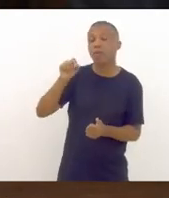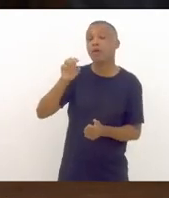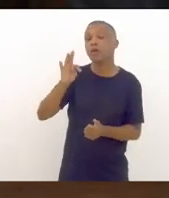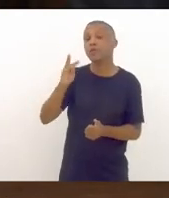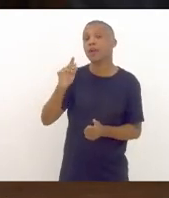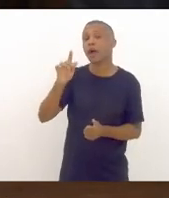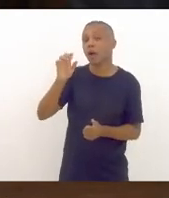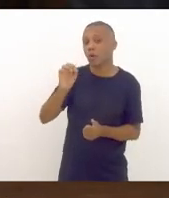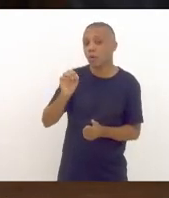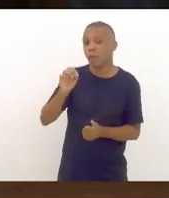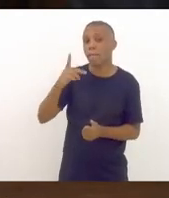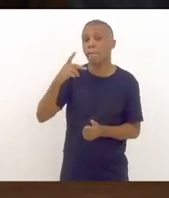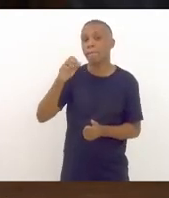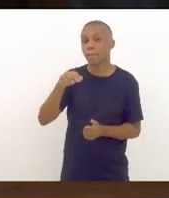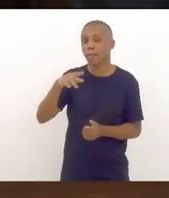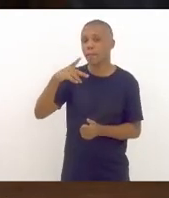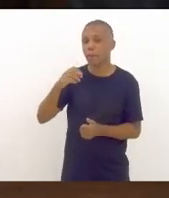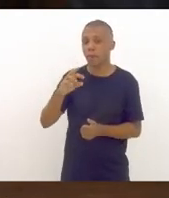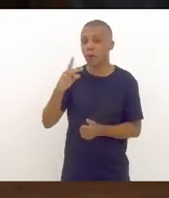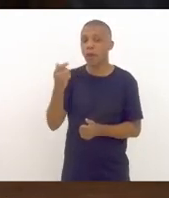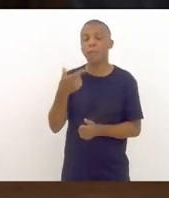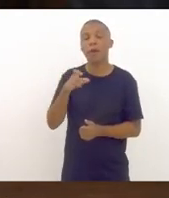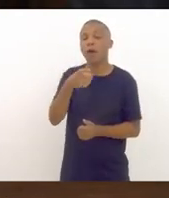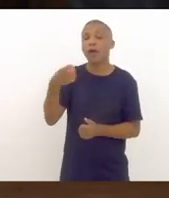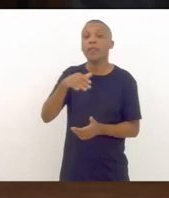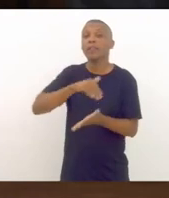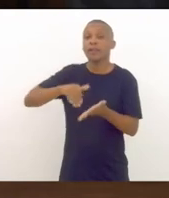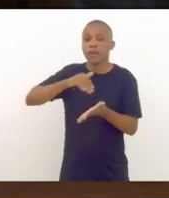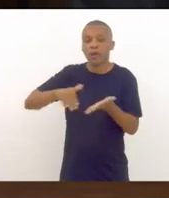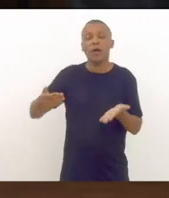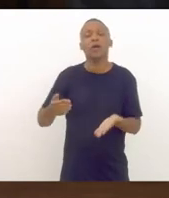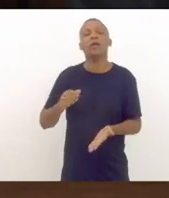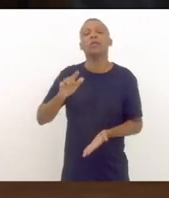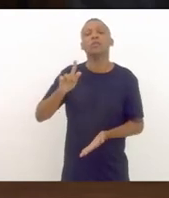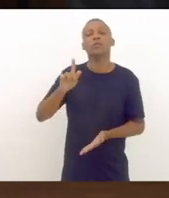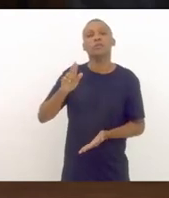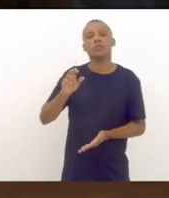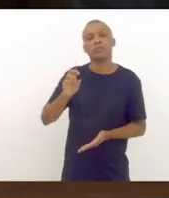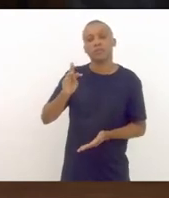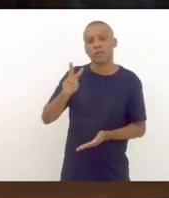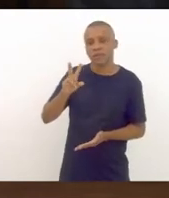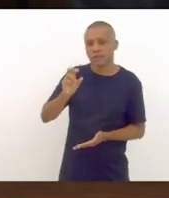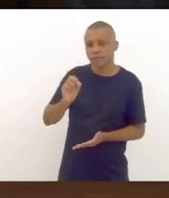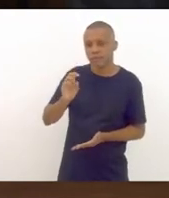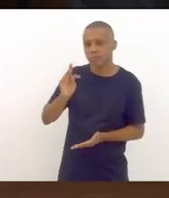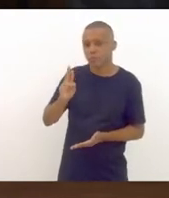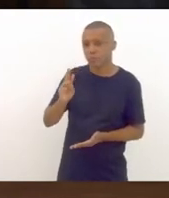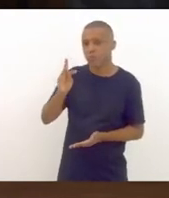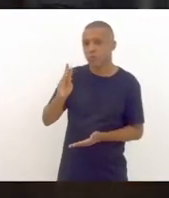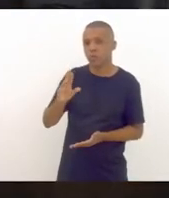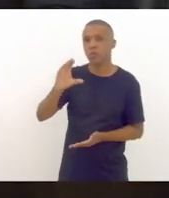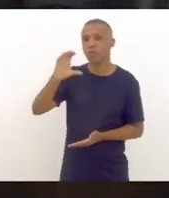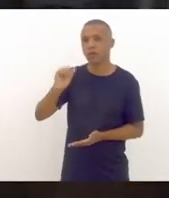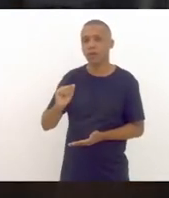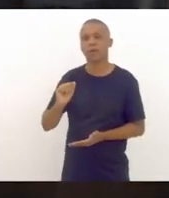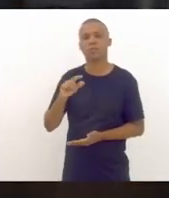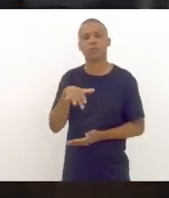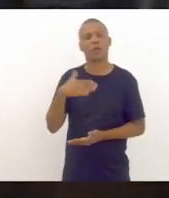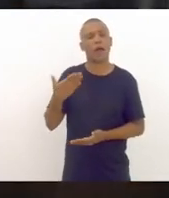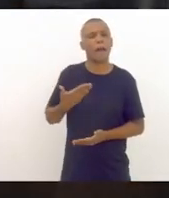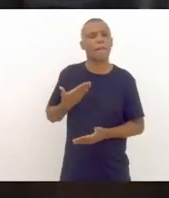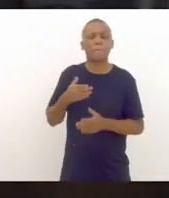meu ex-secretário, irmão e amigo, deputado estadual Gustavo Tutuca, meu sempre amigo